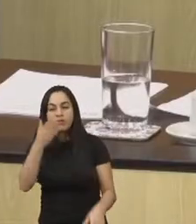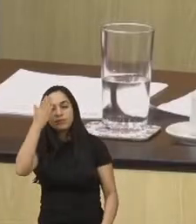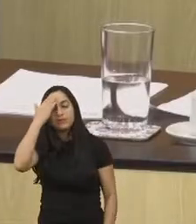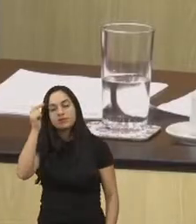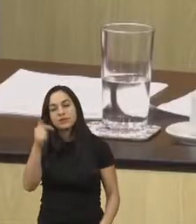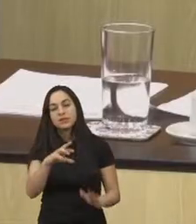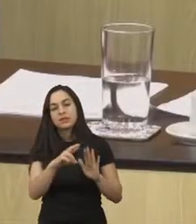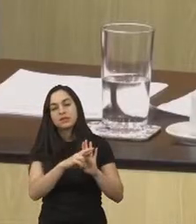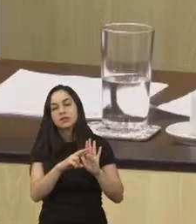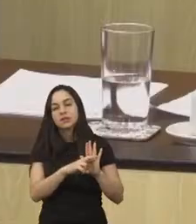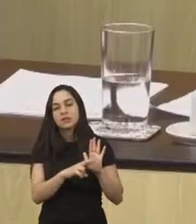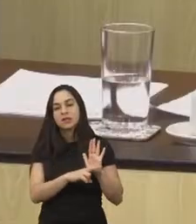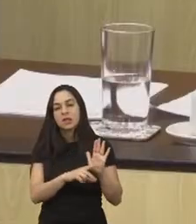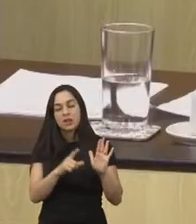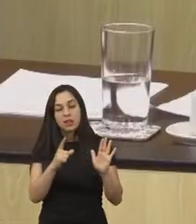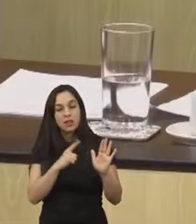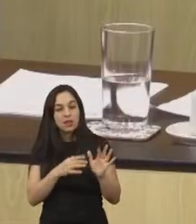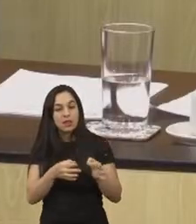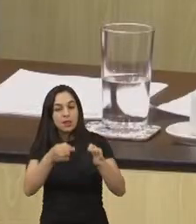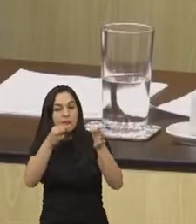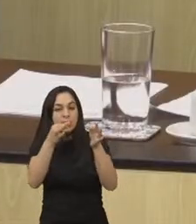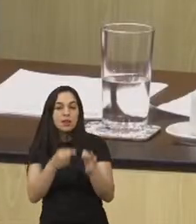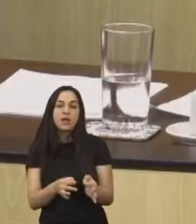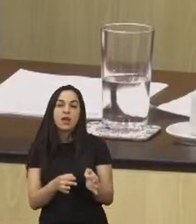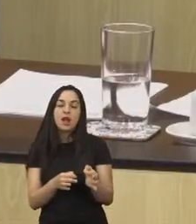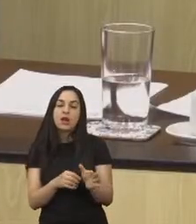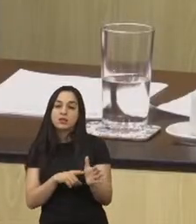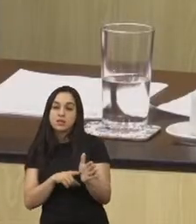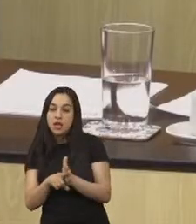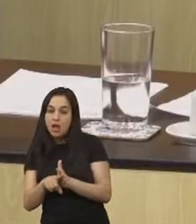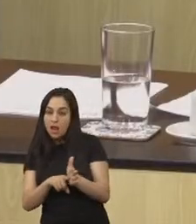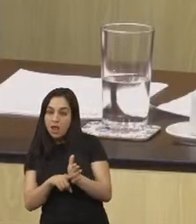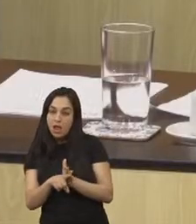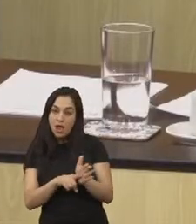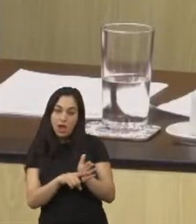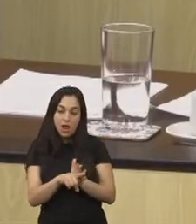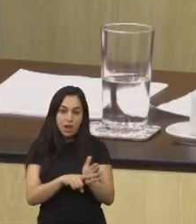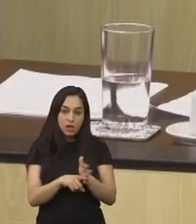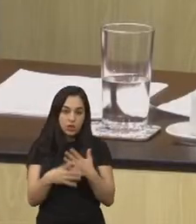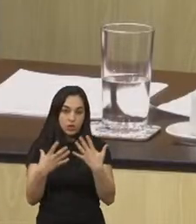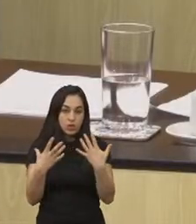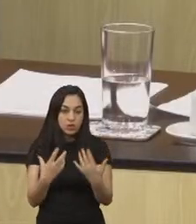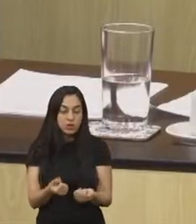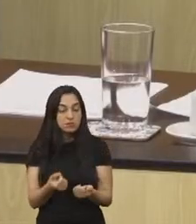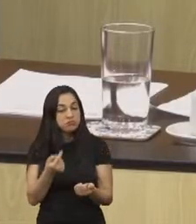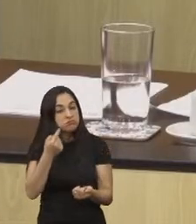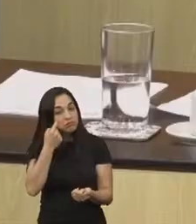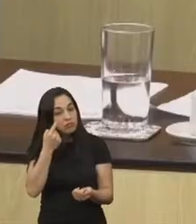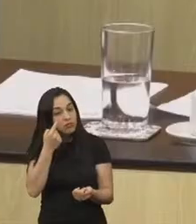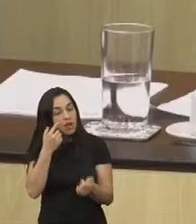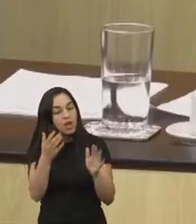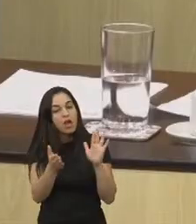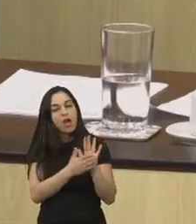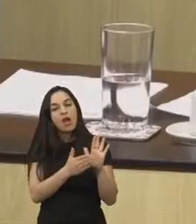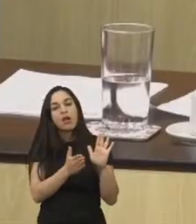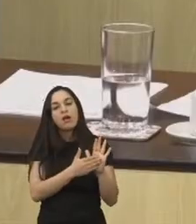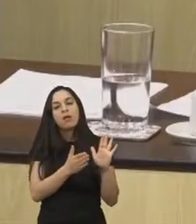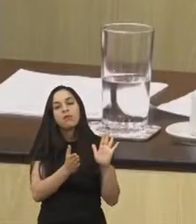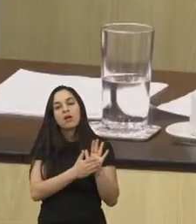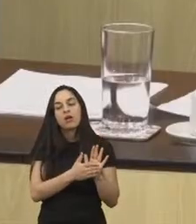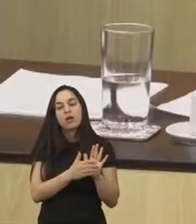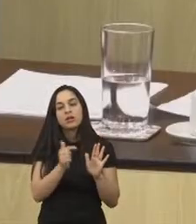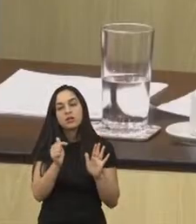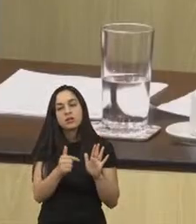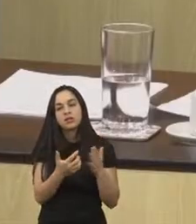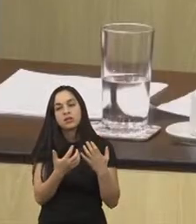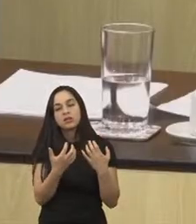criação de uma comissão especial de análise de doações para avaliar as propostas, a publicidade das